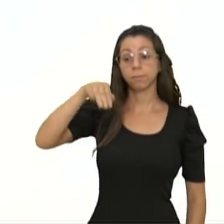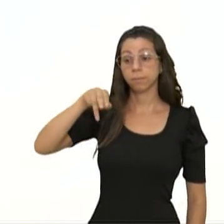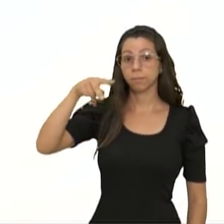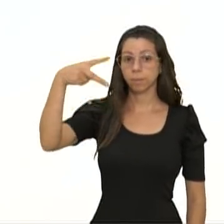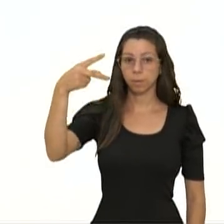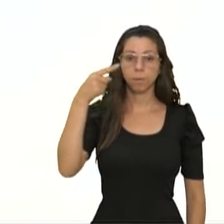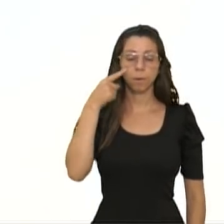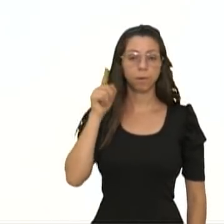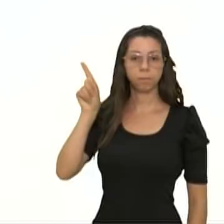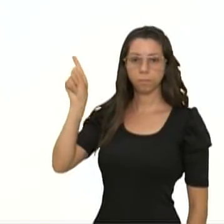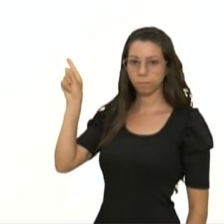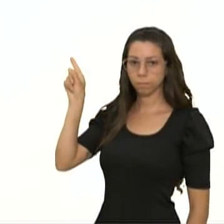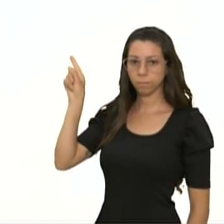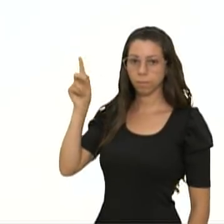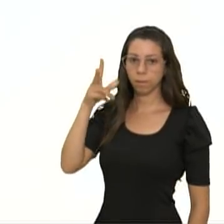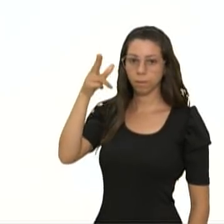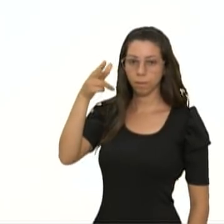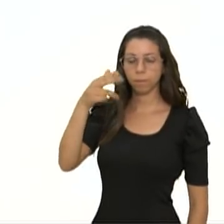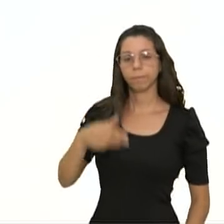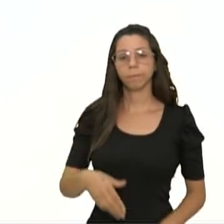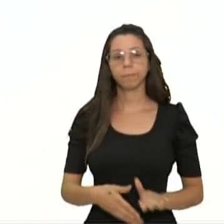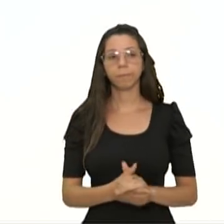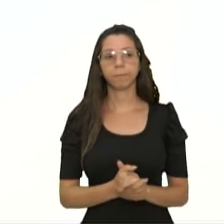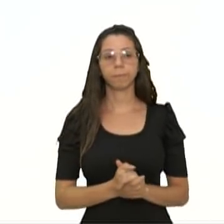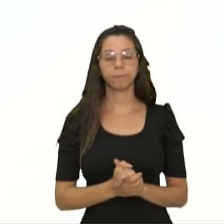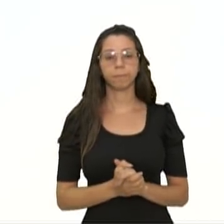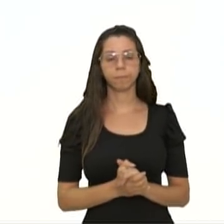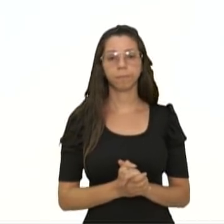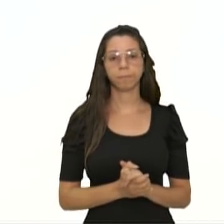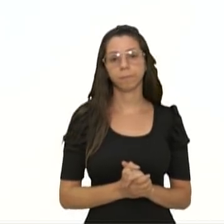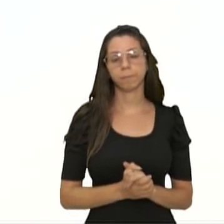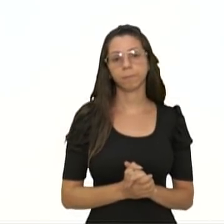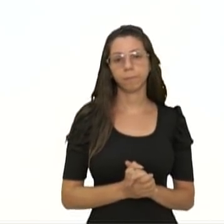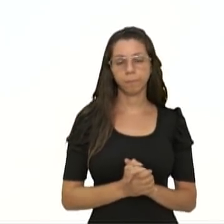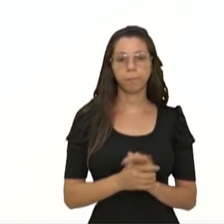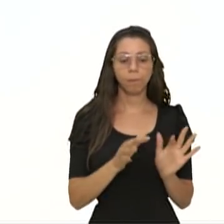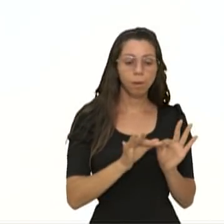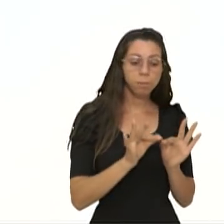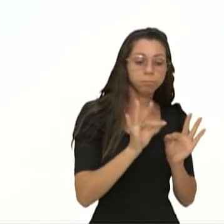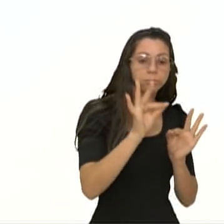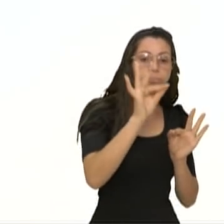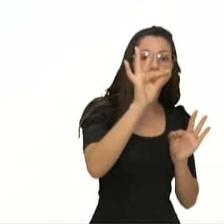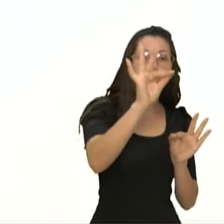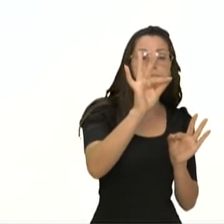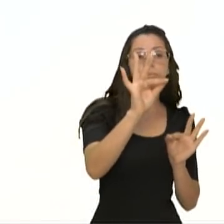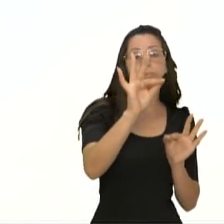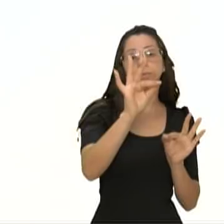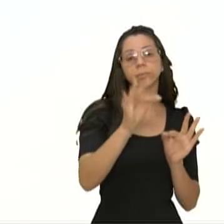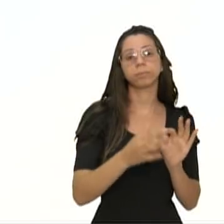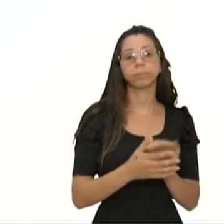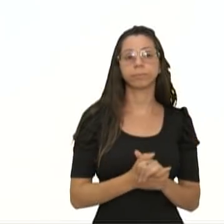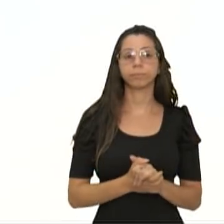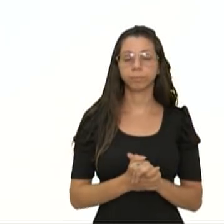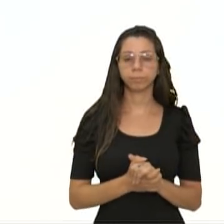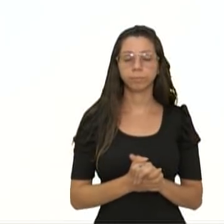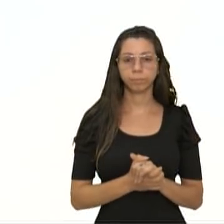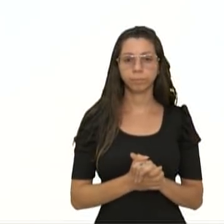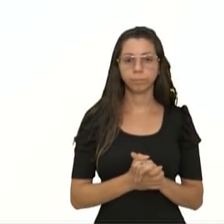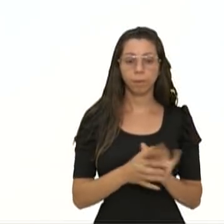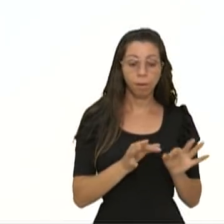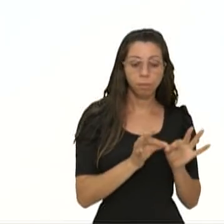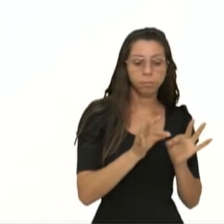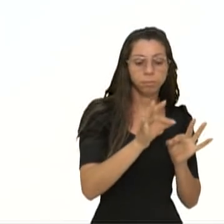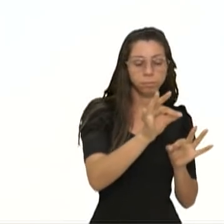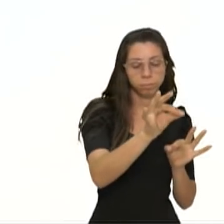Um dos lados tem 4 metros a mais que o outro. Então, um lado eu deixo x e